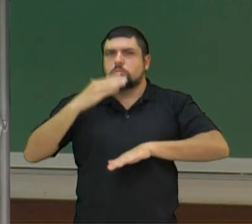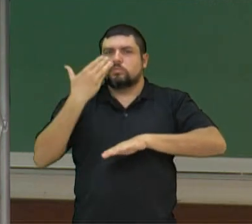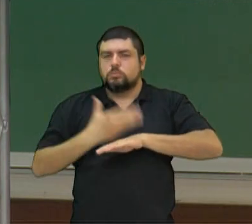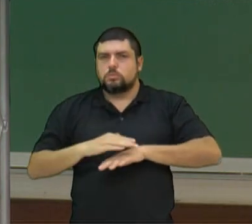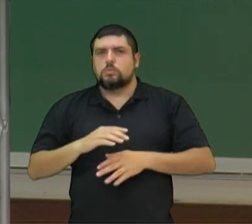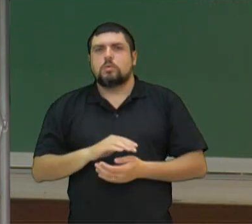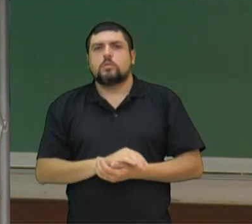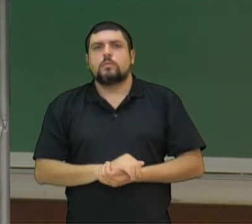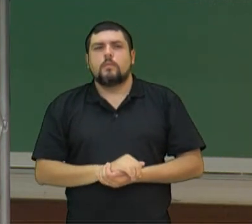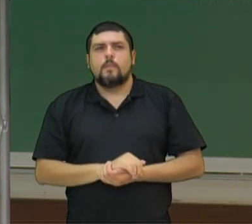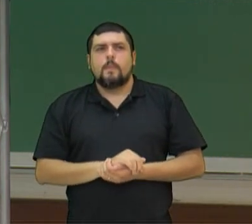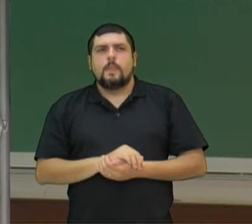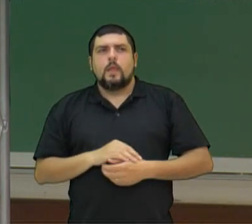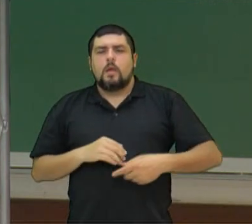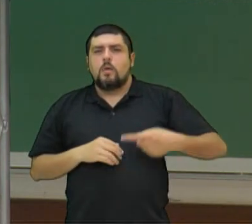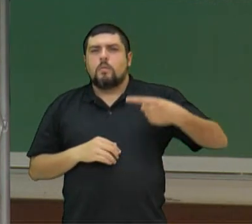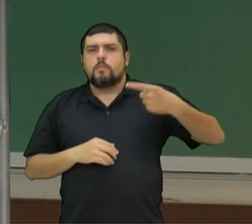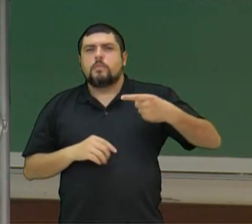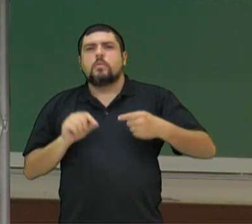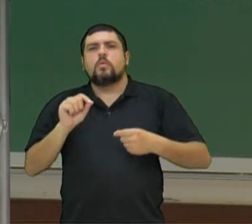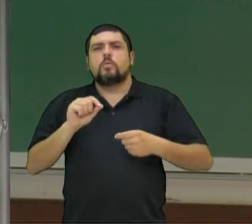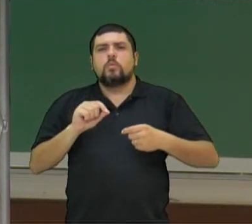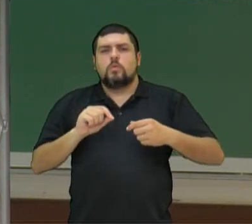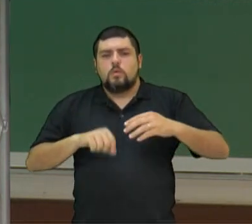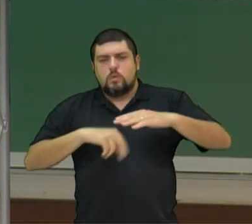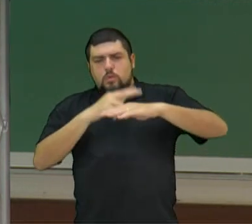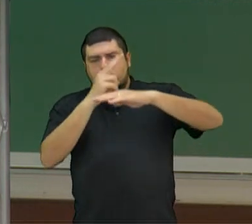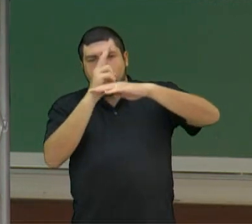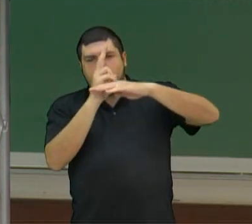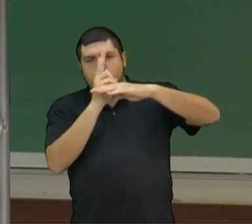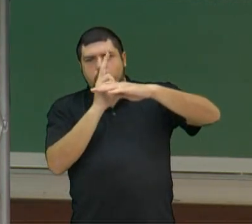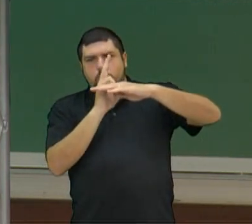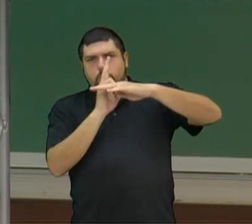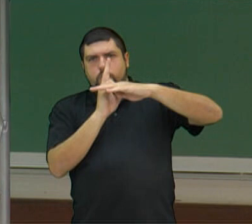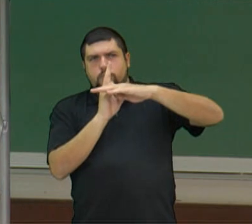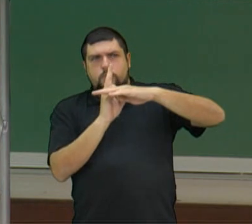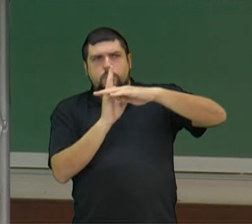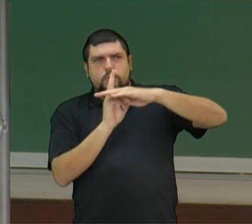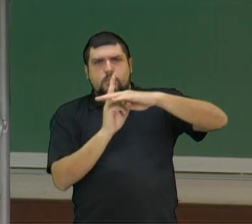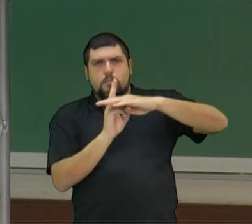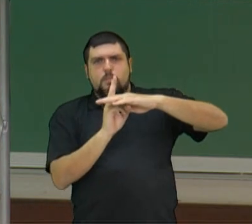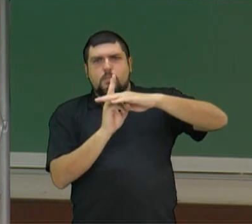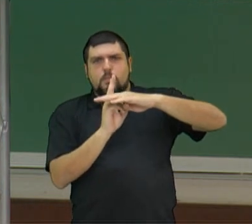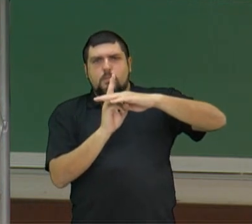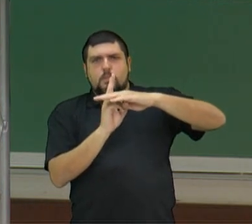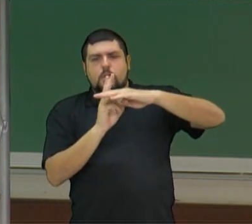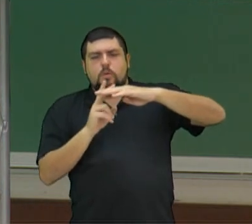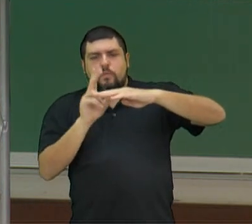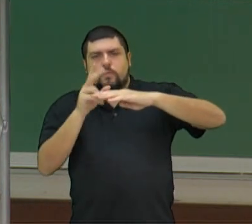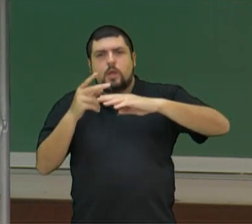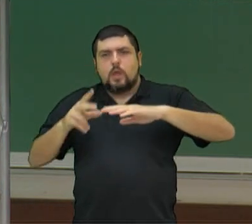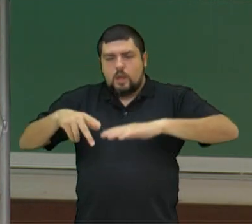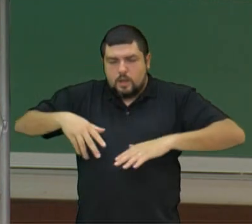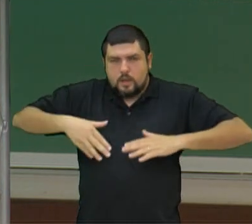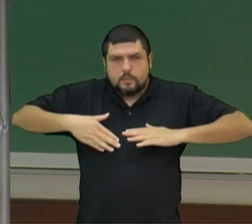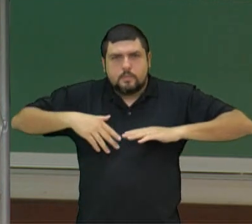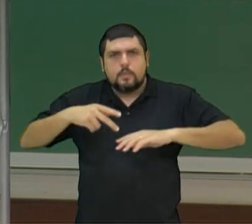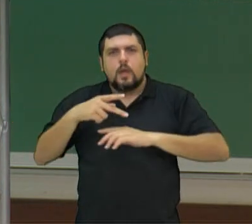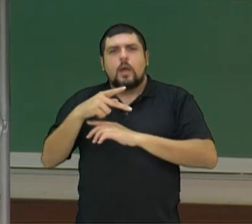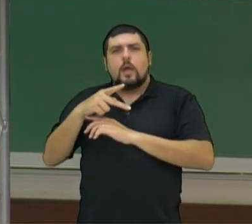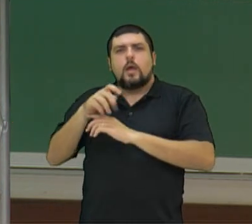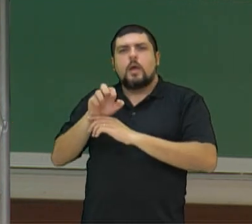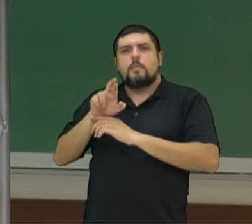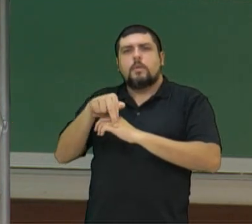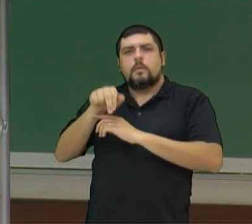o vertical, é quando a atleta fica totalmente esticada, com as pernas para fora da